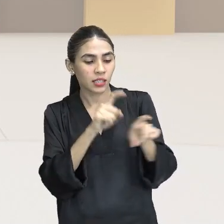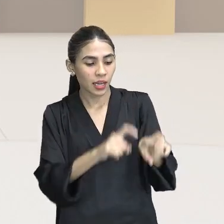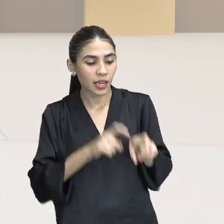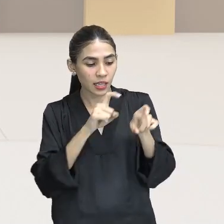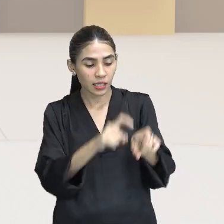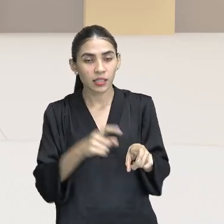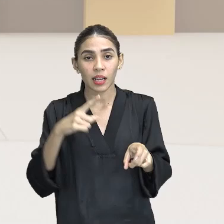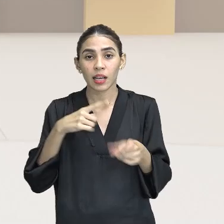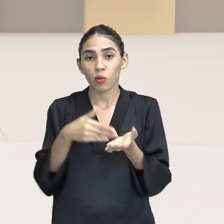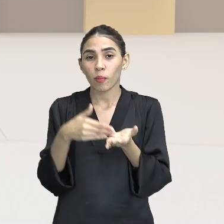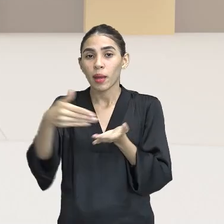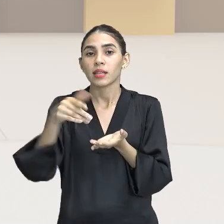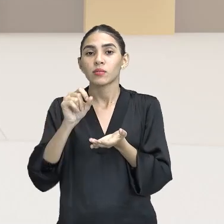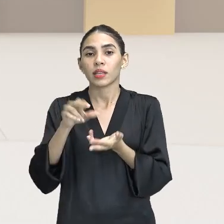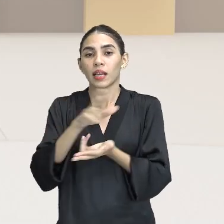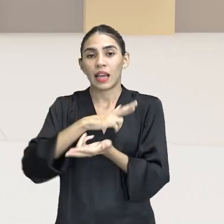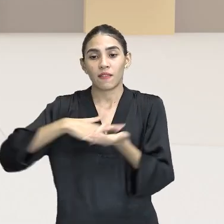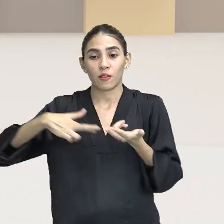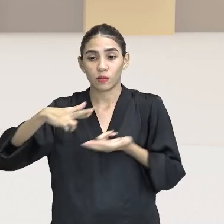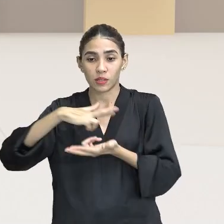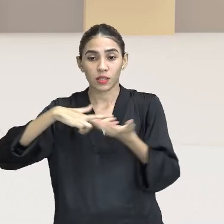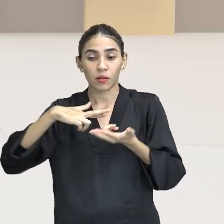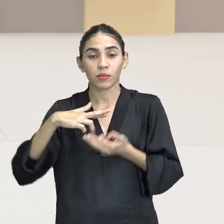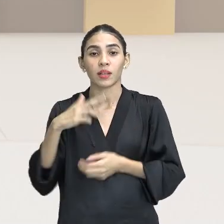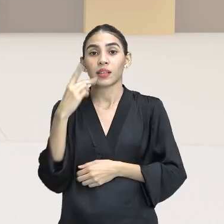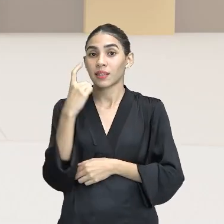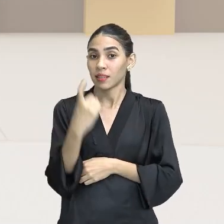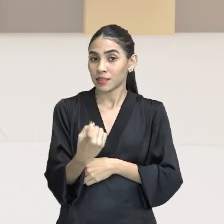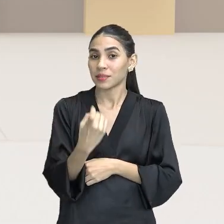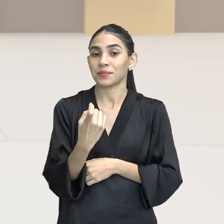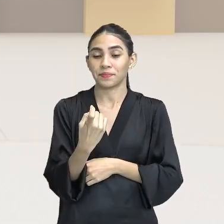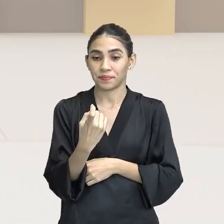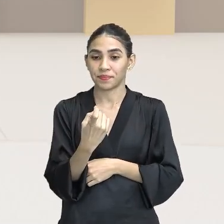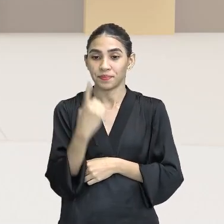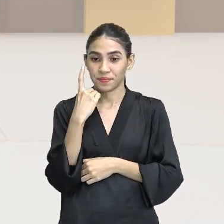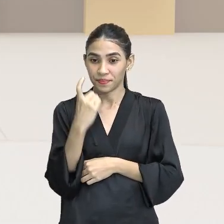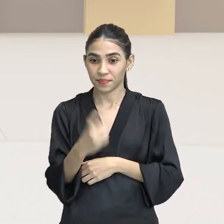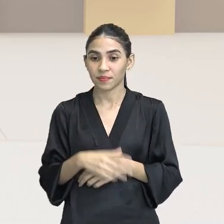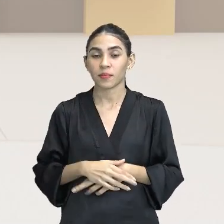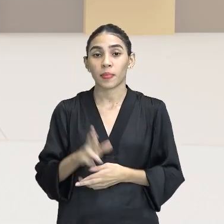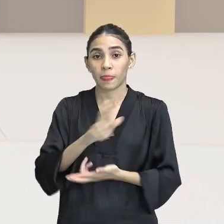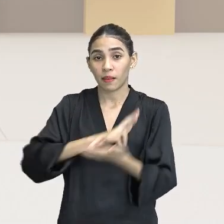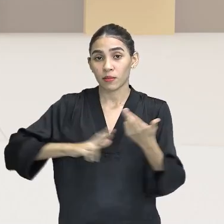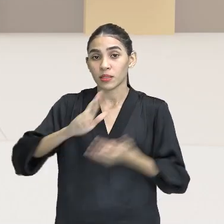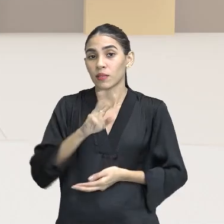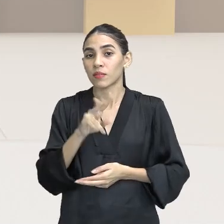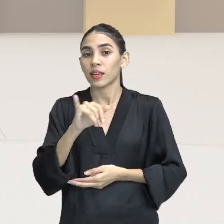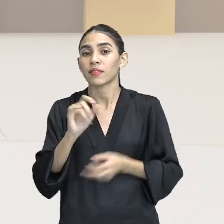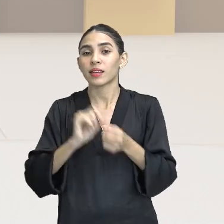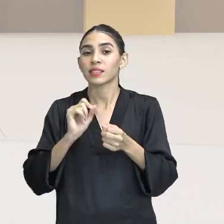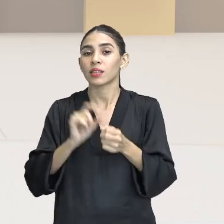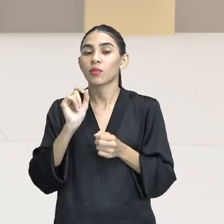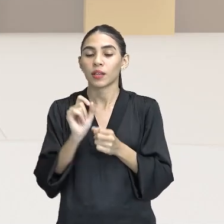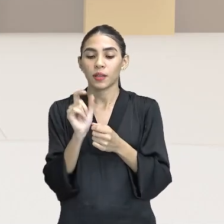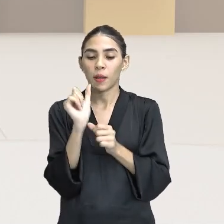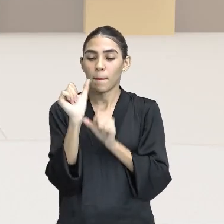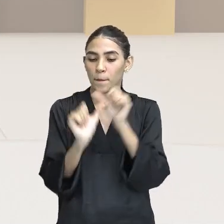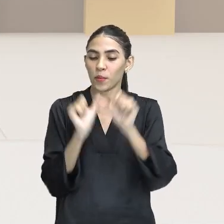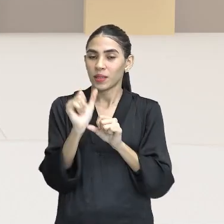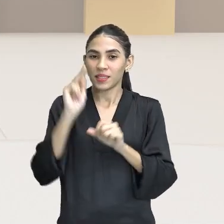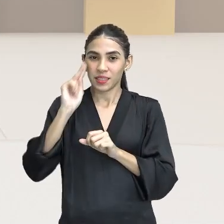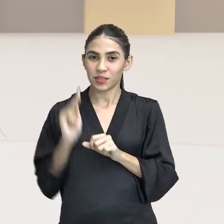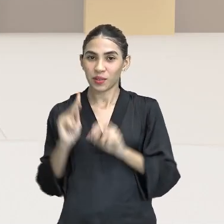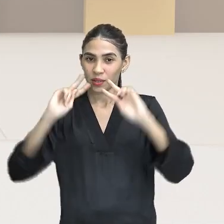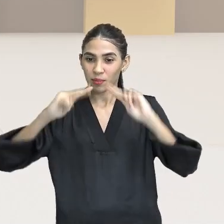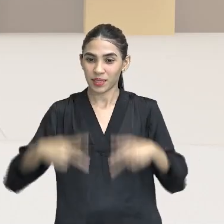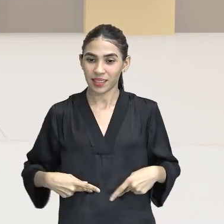uma revolução. Toda uma revolução. Que interessante, né? Que interessante isso daí. E uma revolução que vai fazendo o quê? Transformando a história